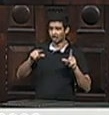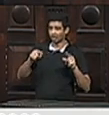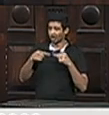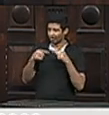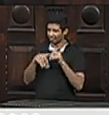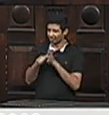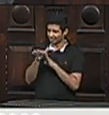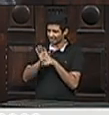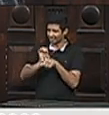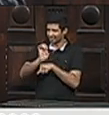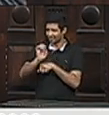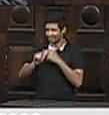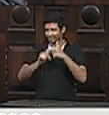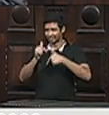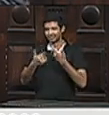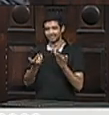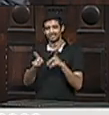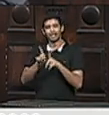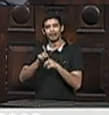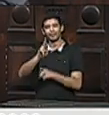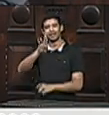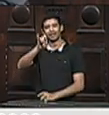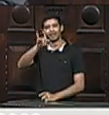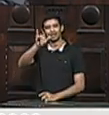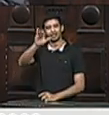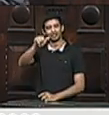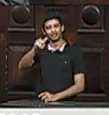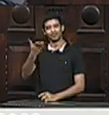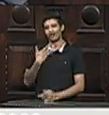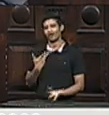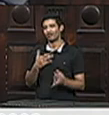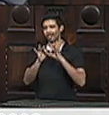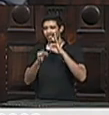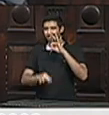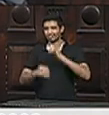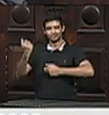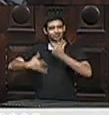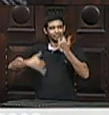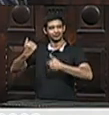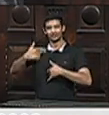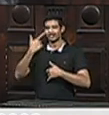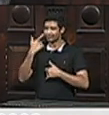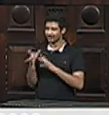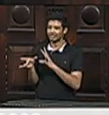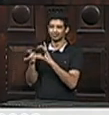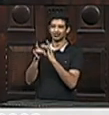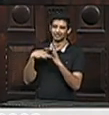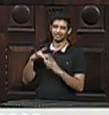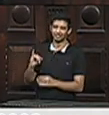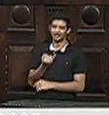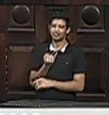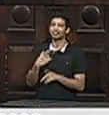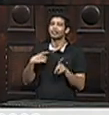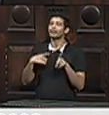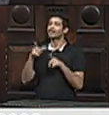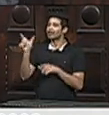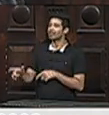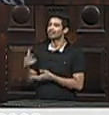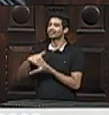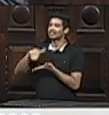e sistematicamente a Casa ouve o presidente da Comissão de Educação na hora de mandar seu representante lá. Ótimo.